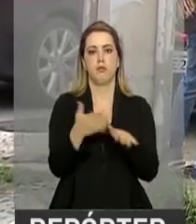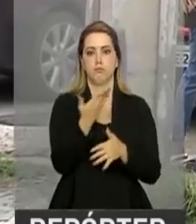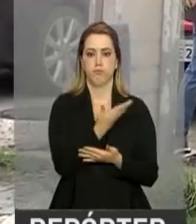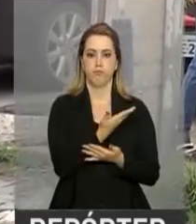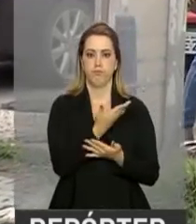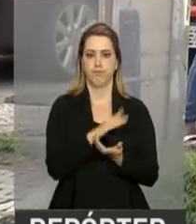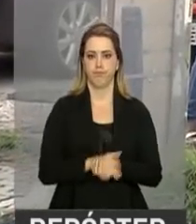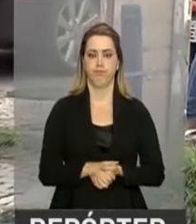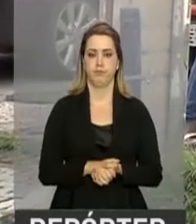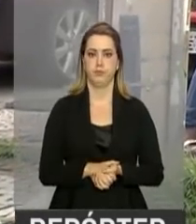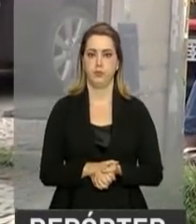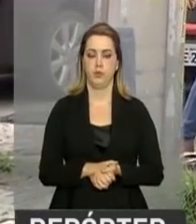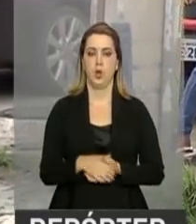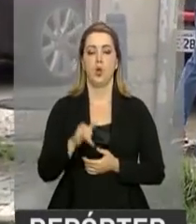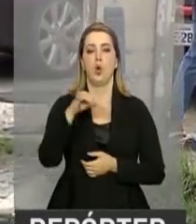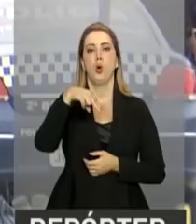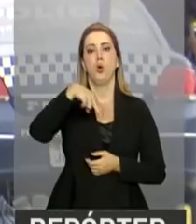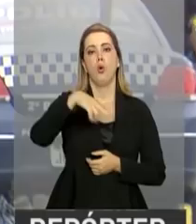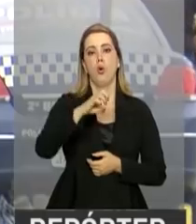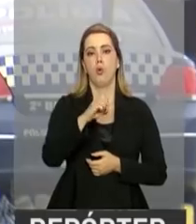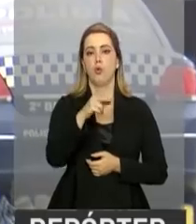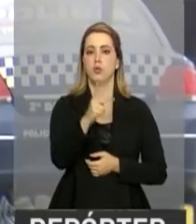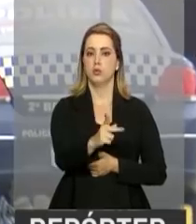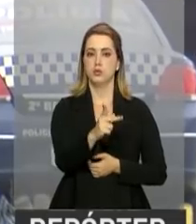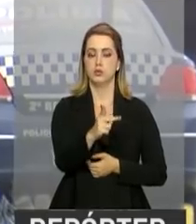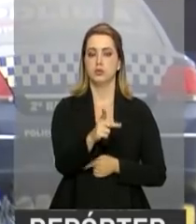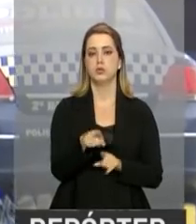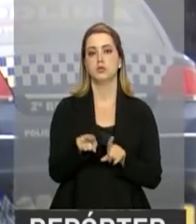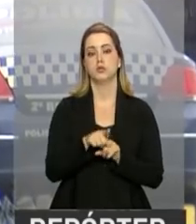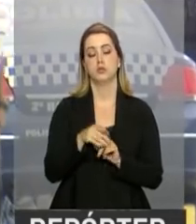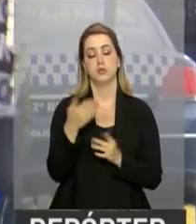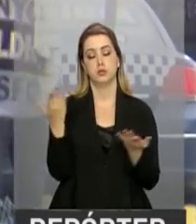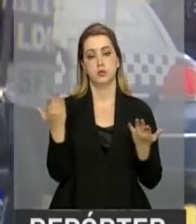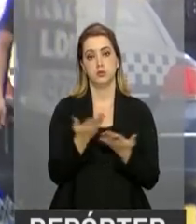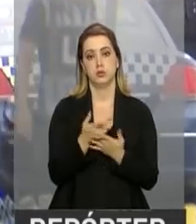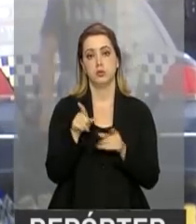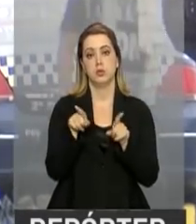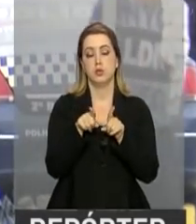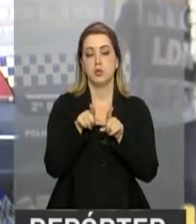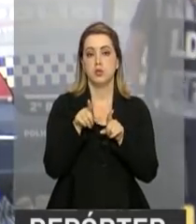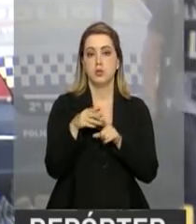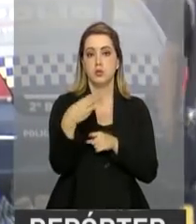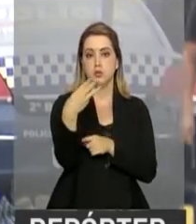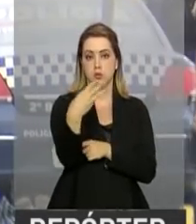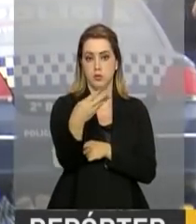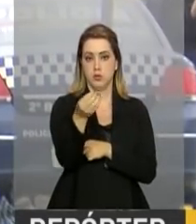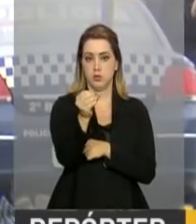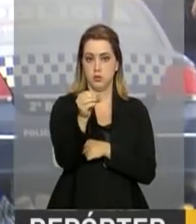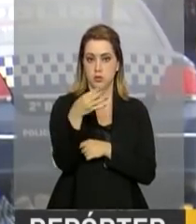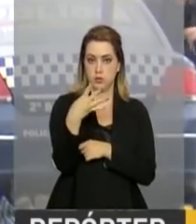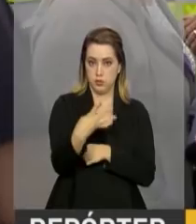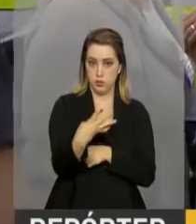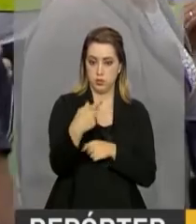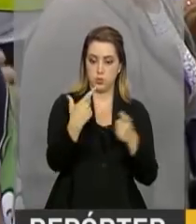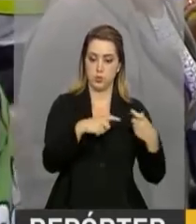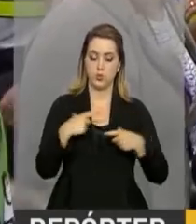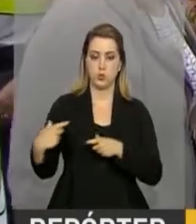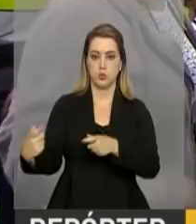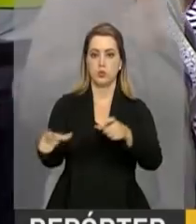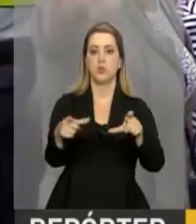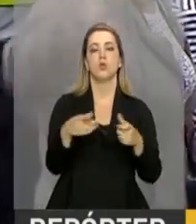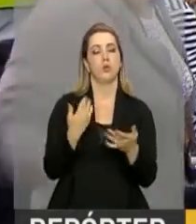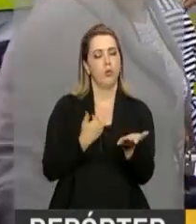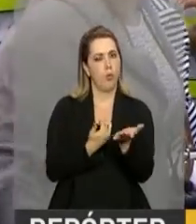Segundo o INEP, o Instituto Nacional de Estudos e Pesquisas Educacionais Anísio Teixeira, 304 locais de prova ainda